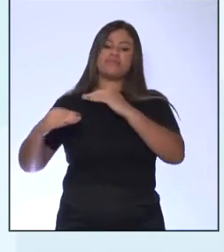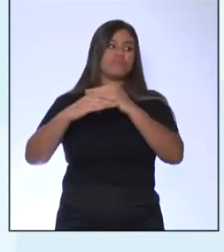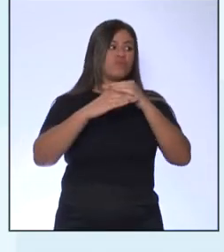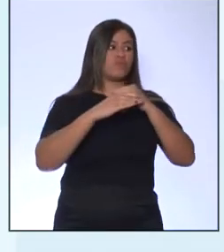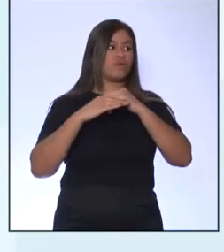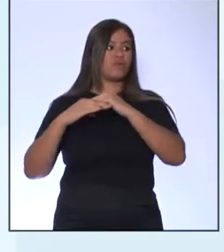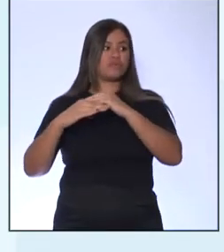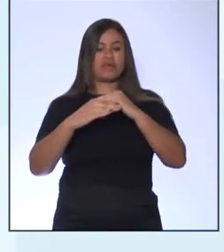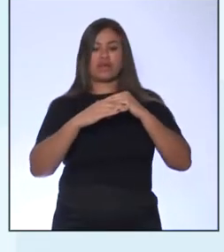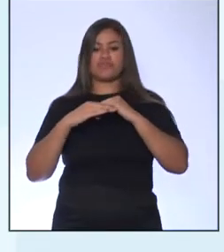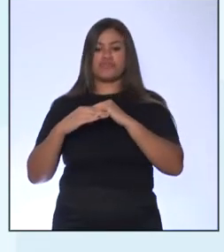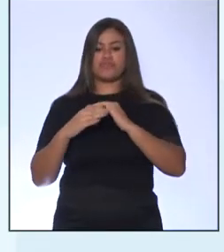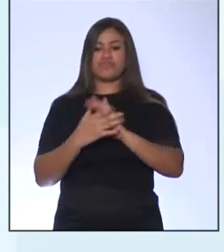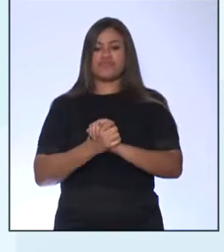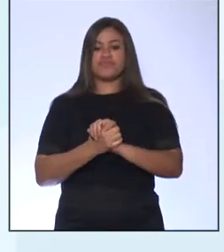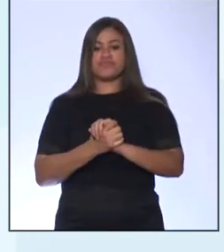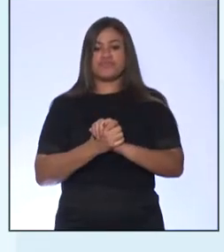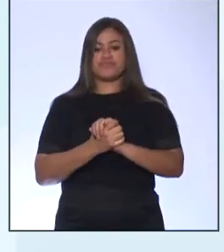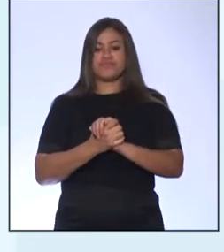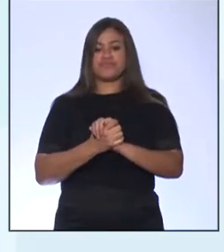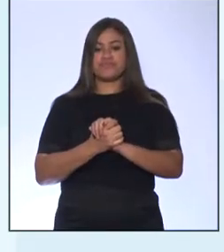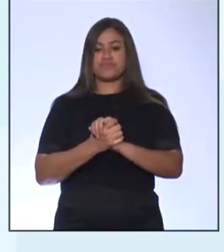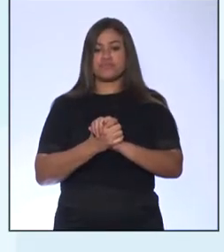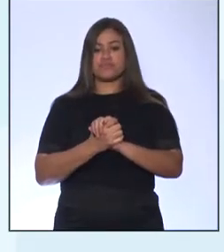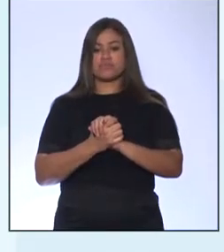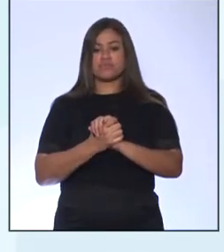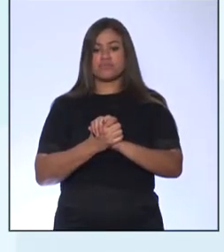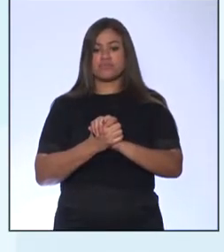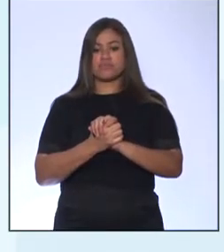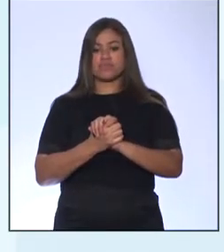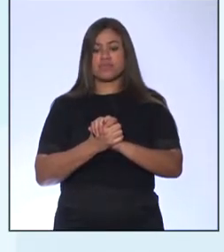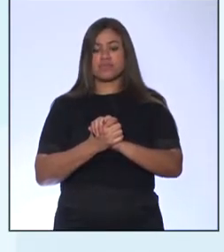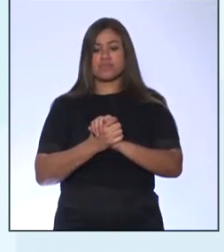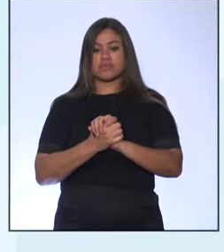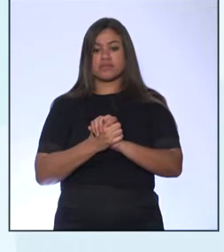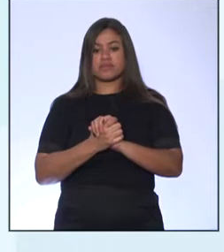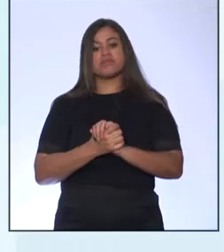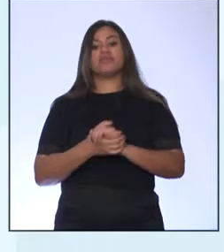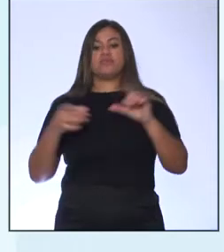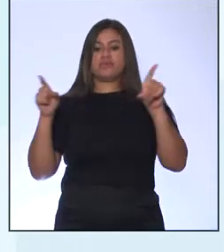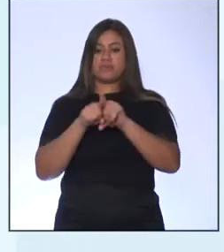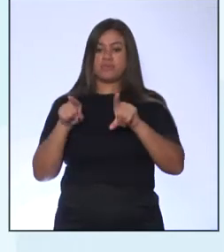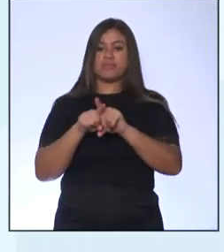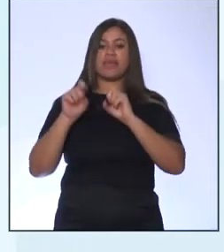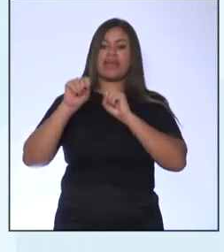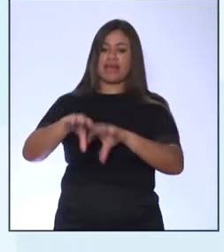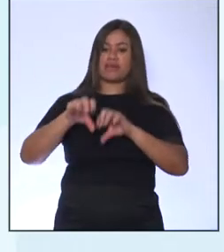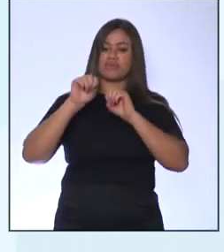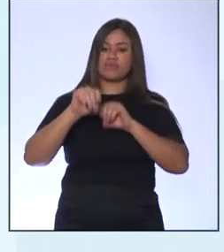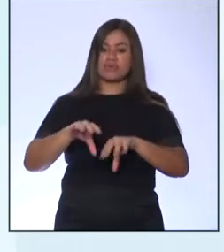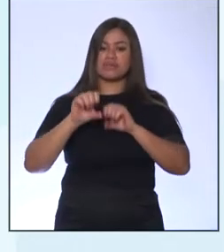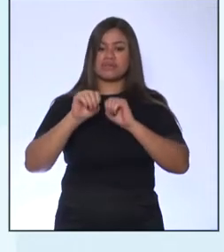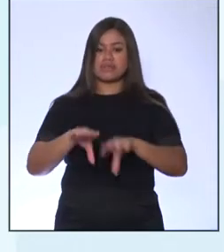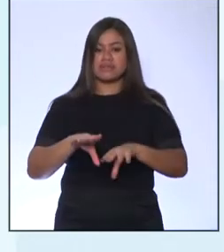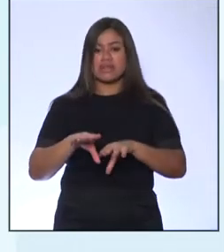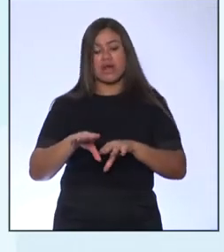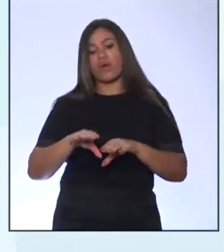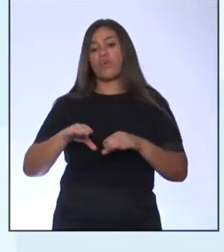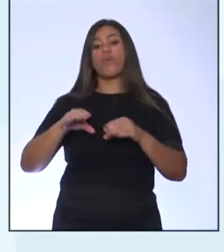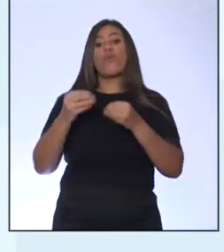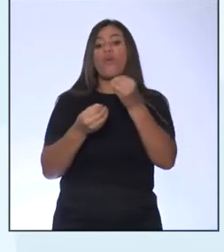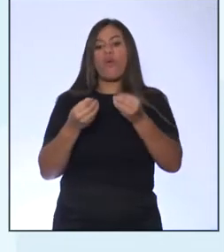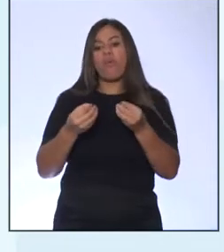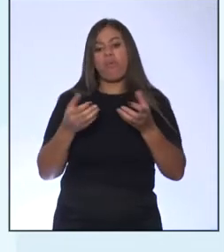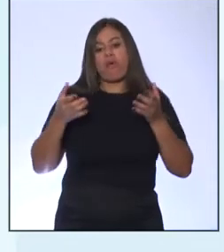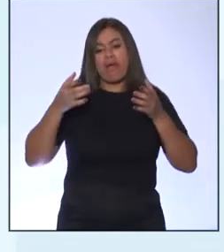enorme desafio que nós temos aí pela frente. A questão da educação, a formação ao longo da vida.